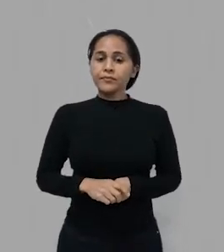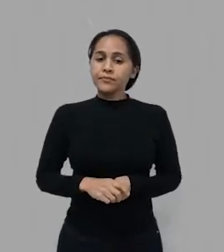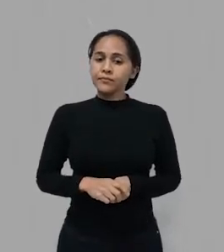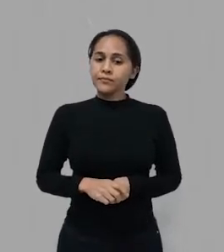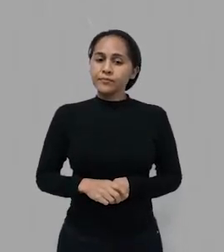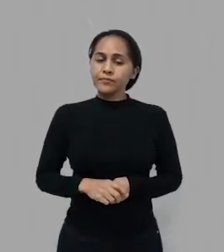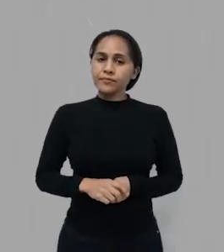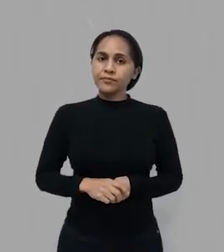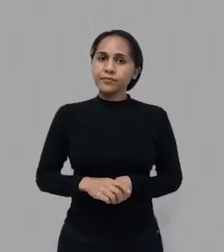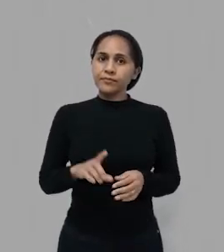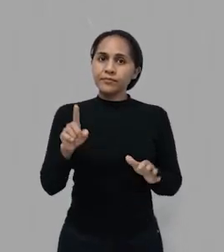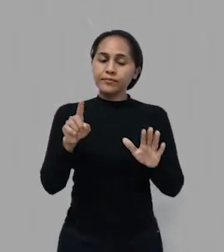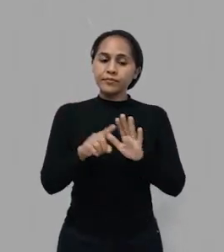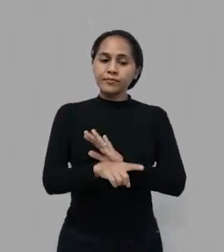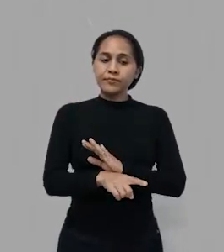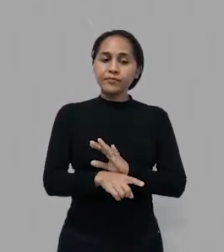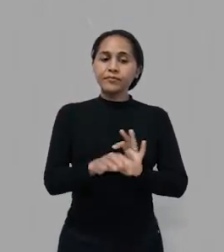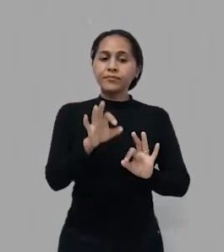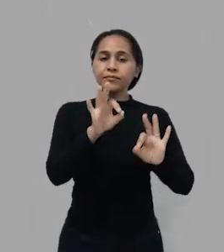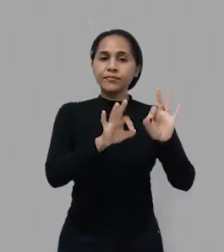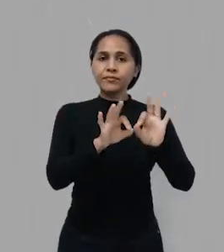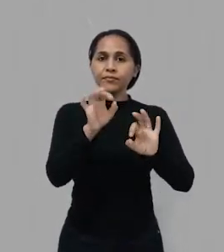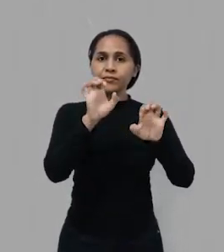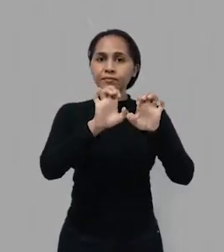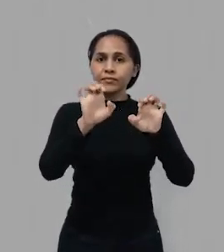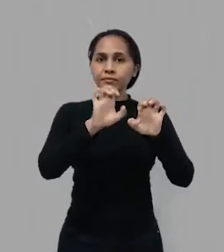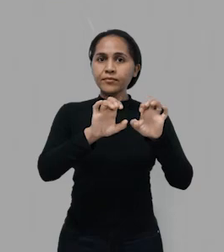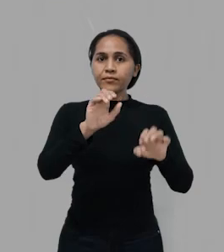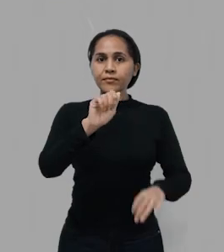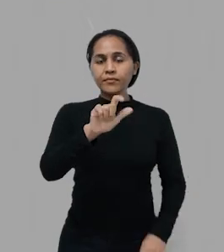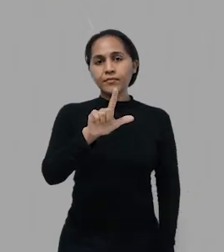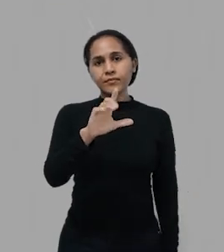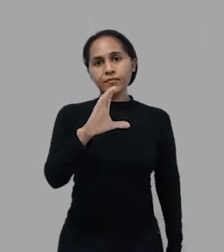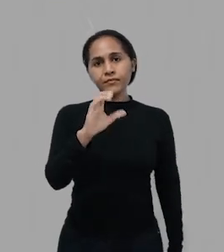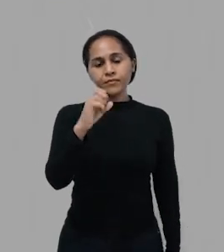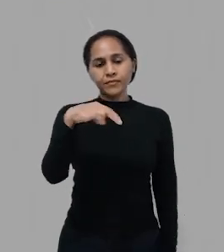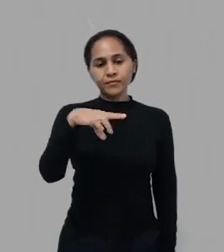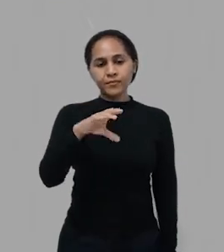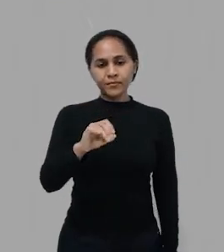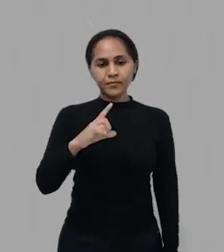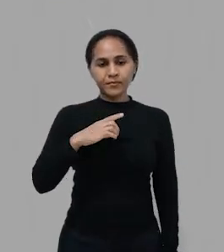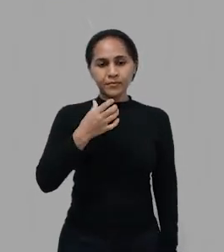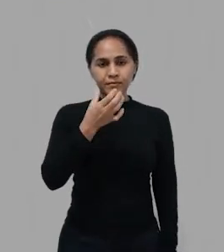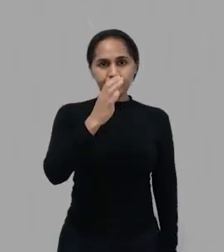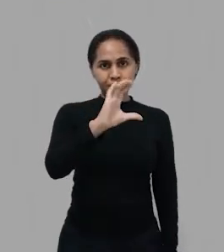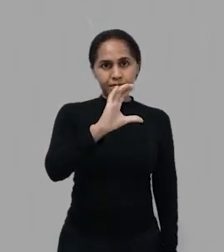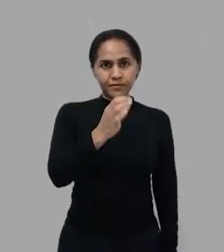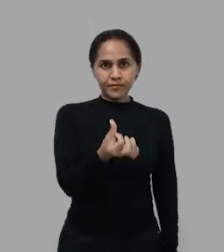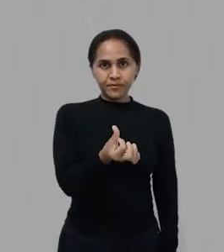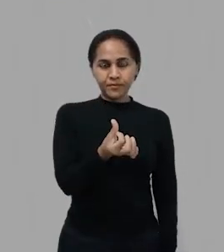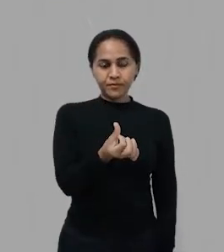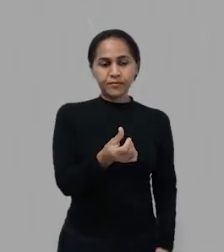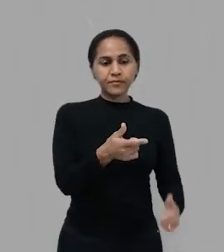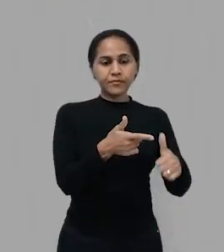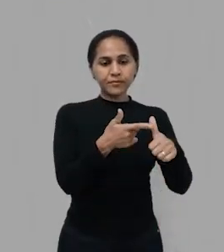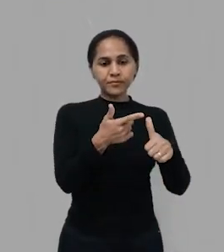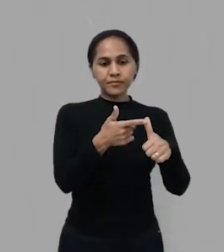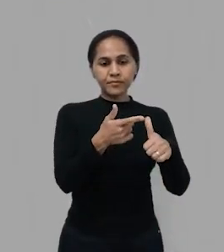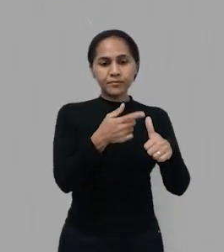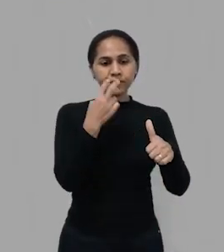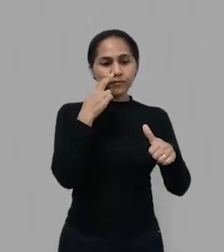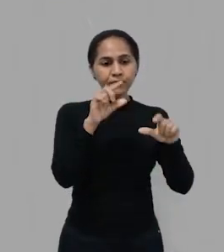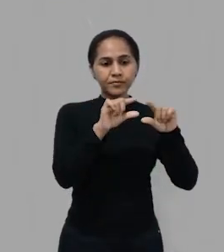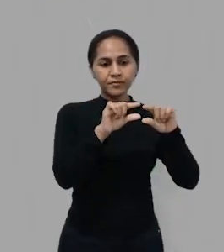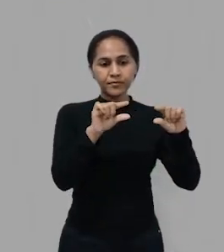para montar estruturas de alcanos que possuem 6 carbonos. Então, primeira estrutura, nós temos